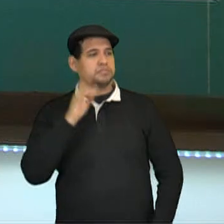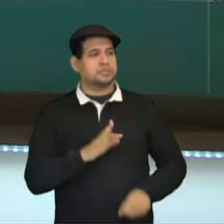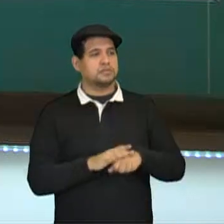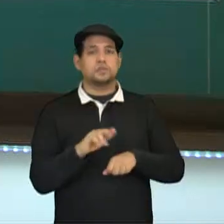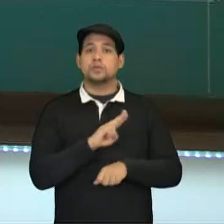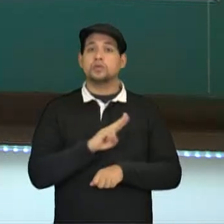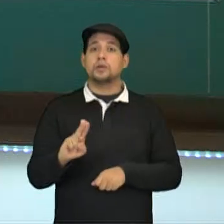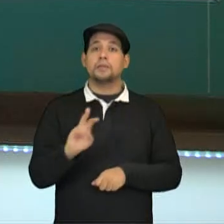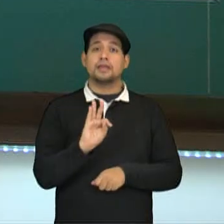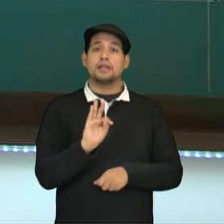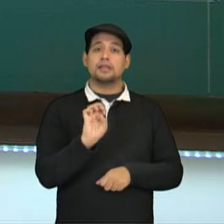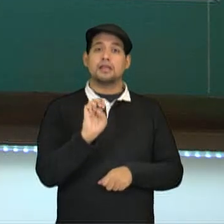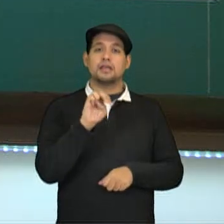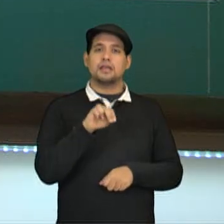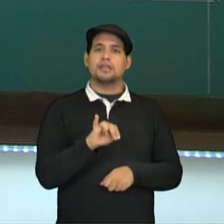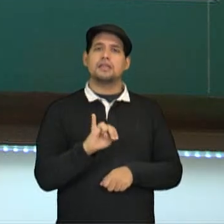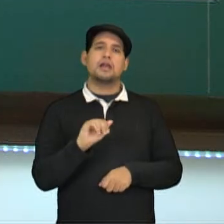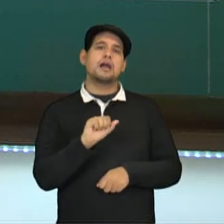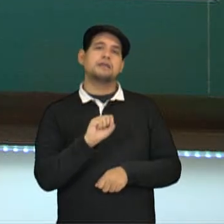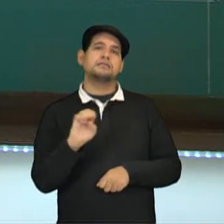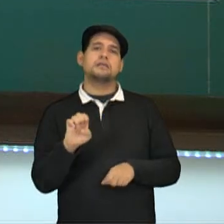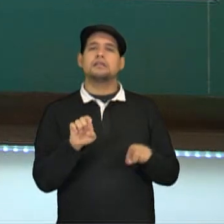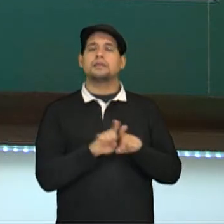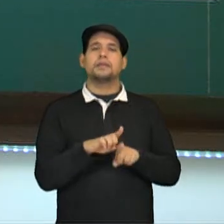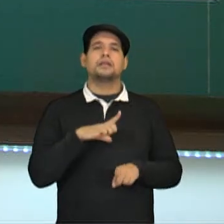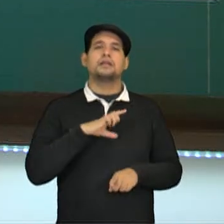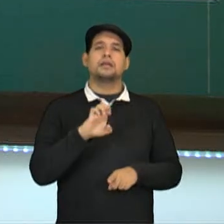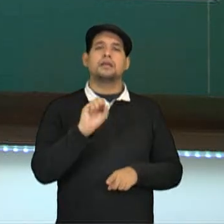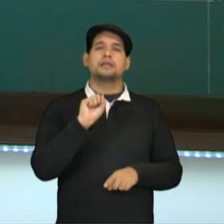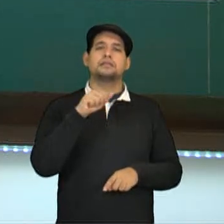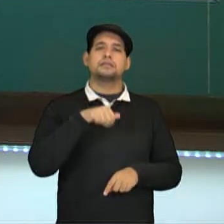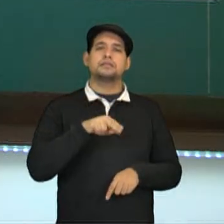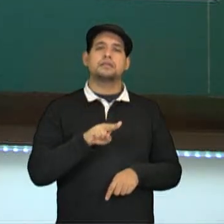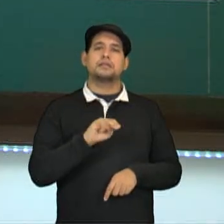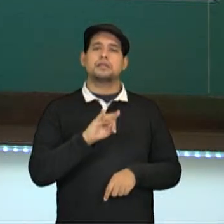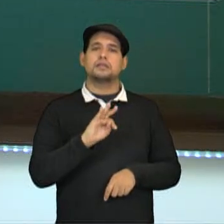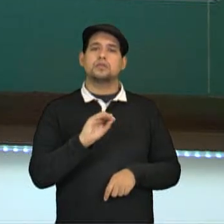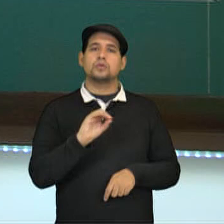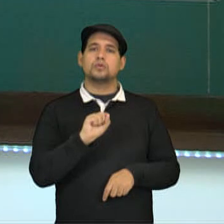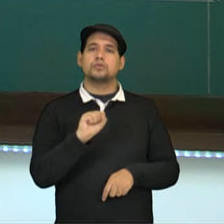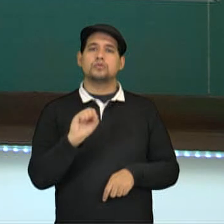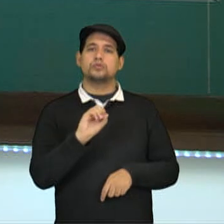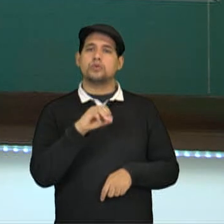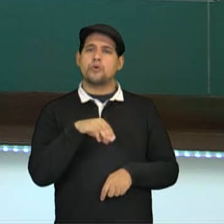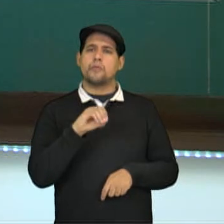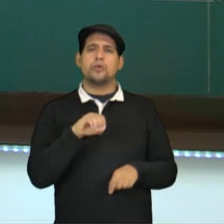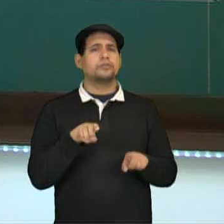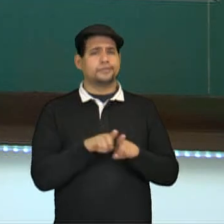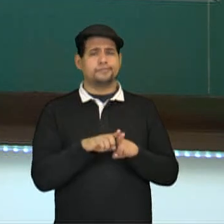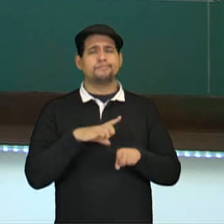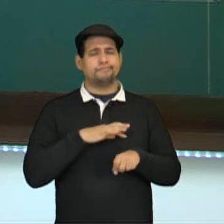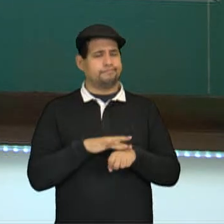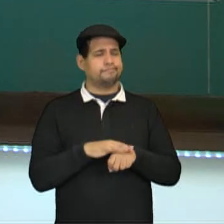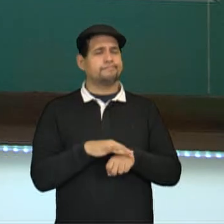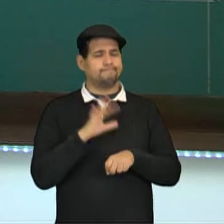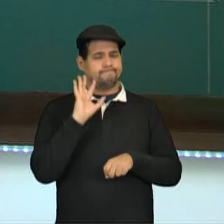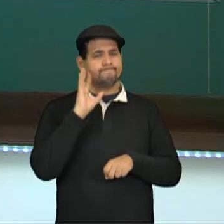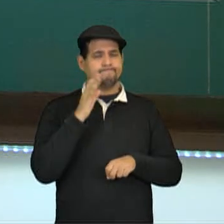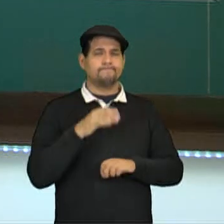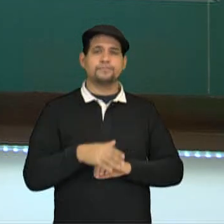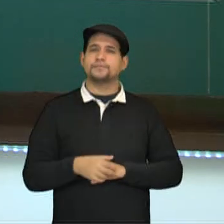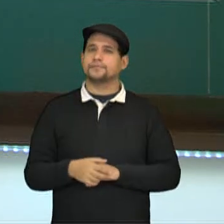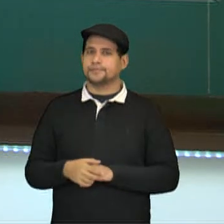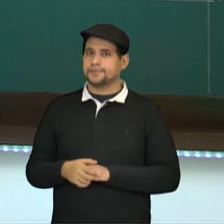chamada de teníase, e nós temos o esquistossomo, que provoca a doença chamada de esquistossomose,